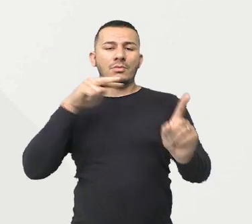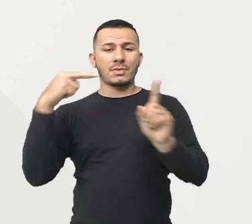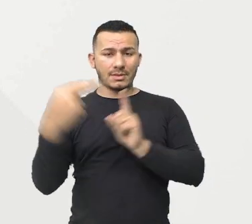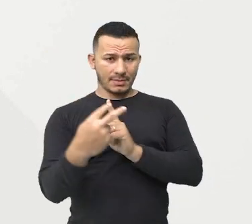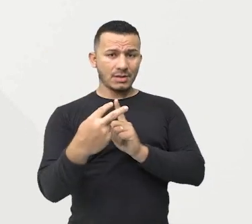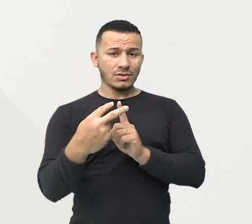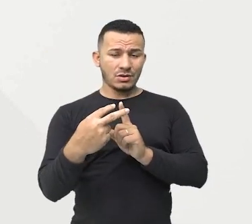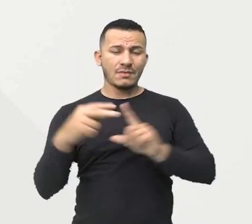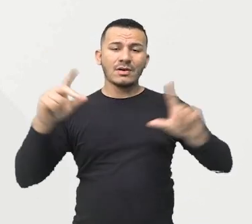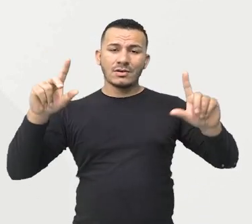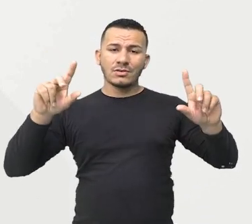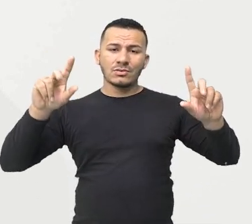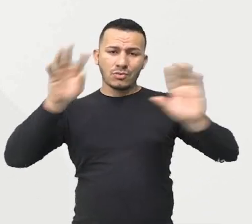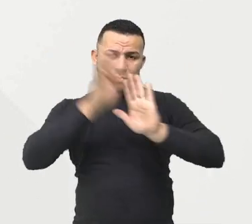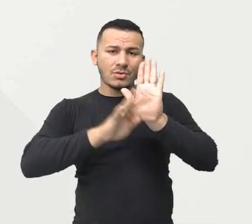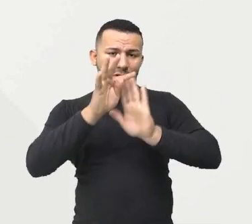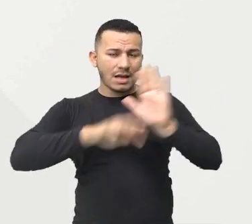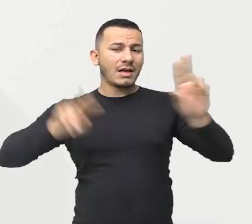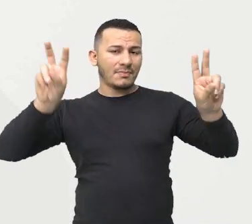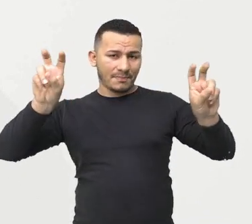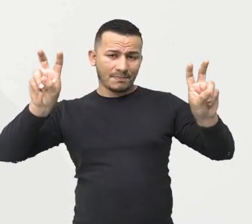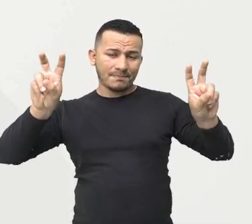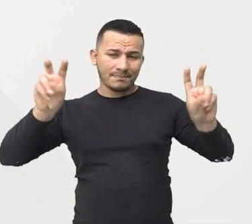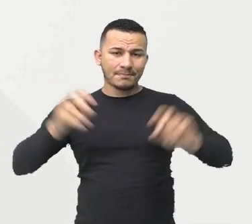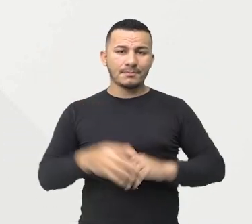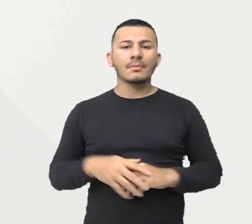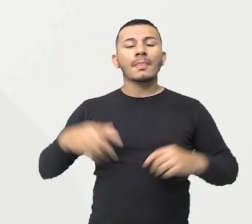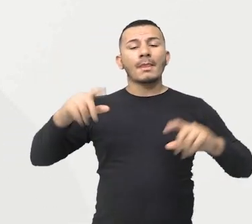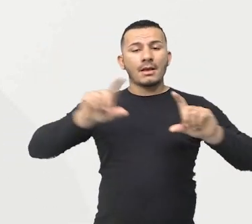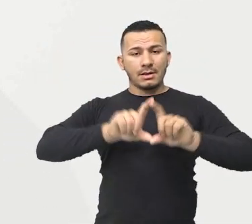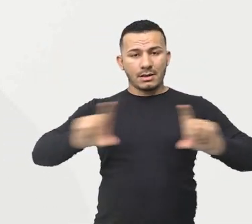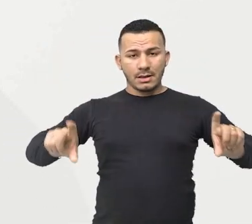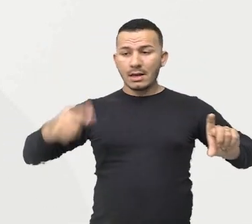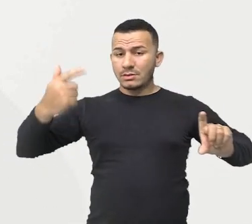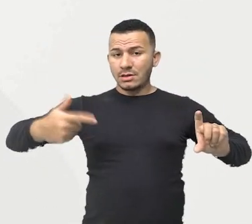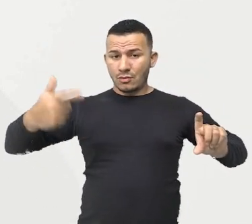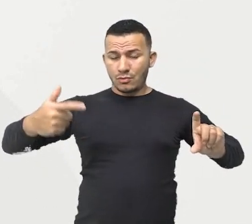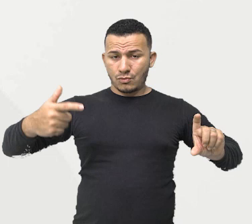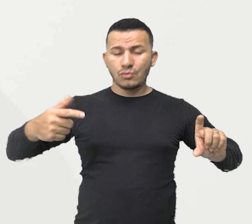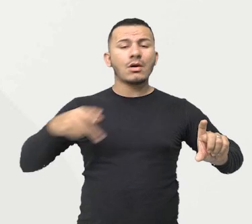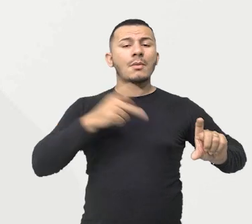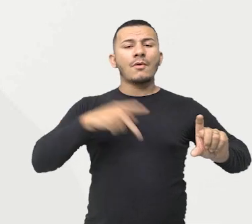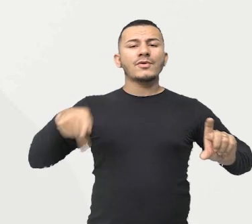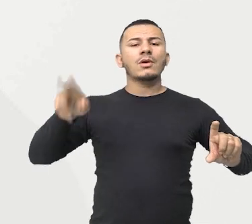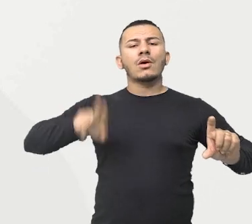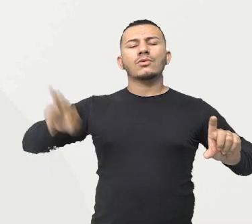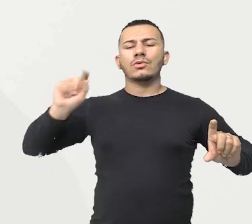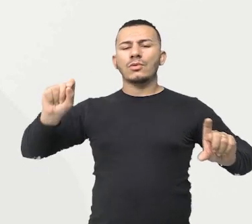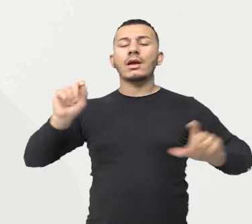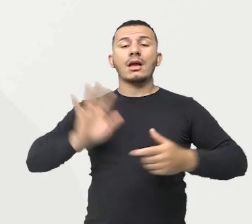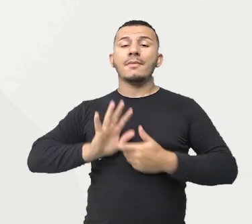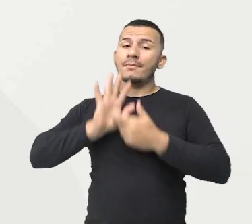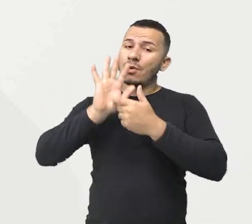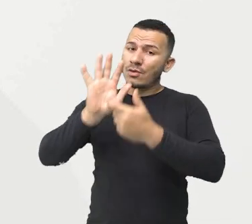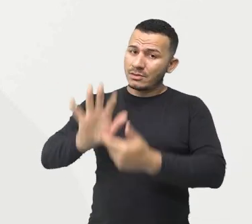tema, justamente porque nesse segundo parágrafo a professora quis o quê? Quis mostrar para vocês